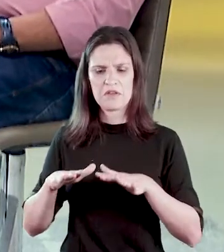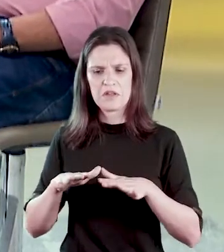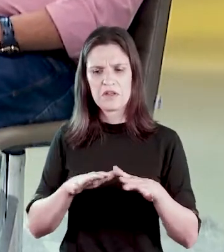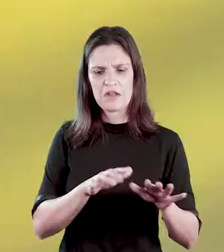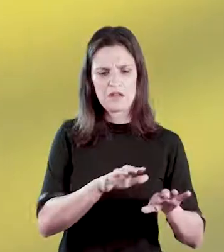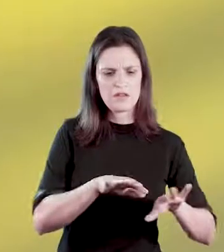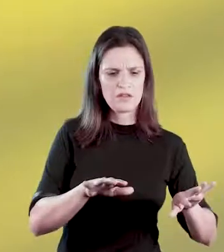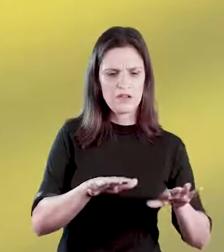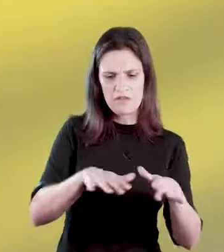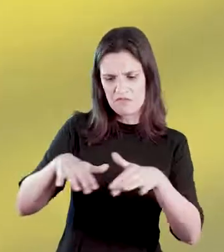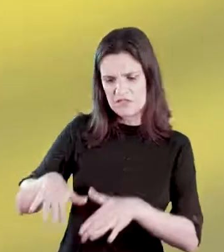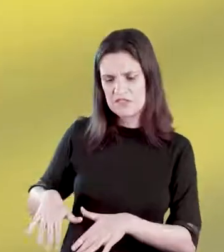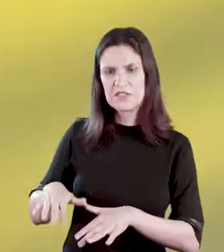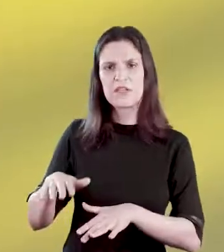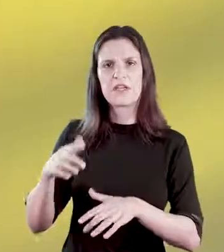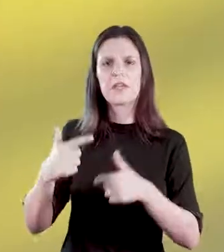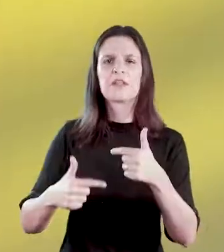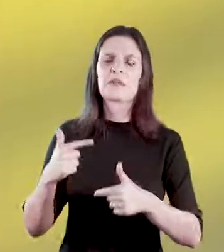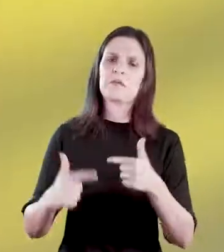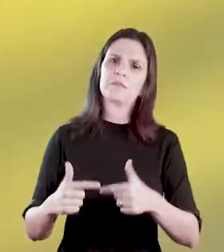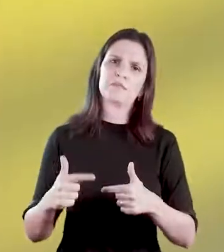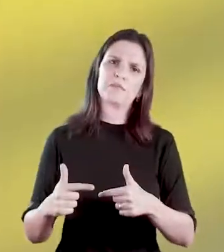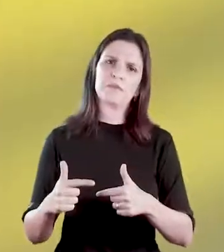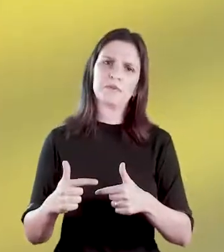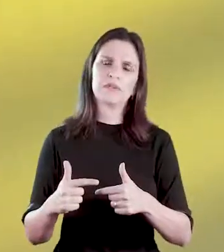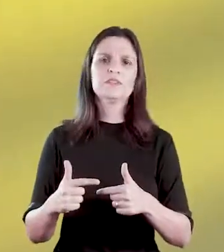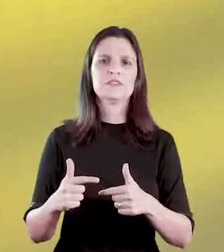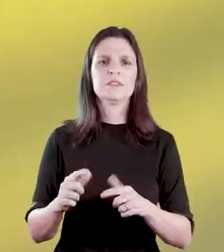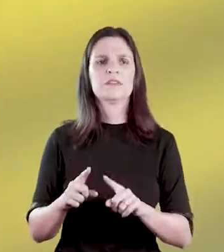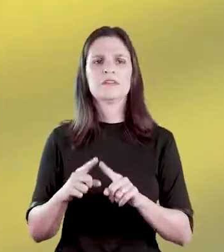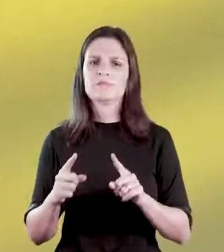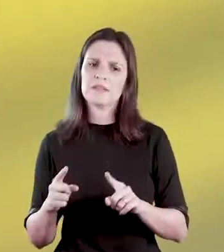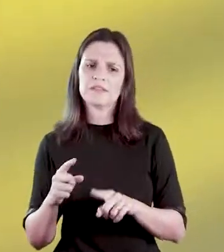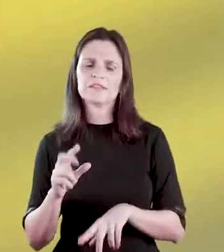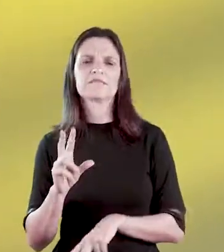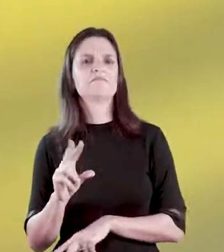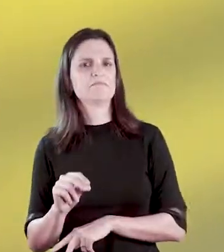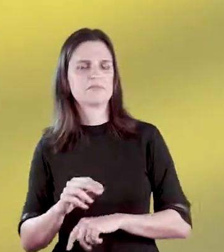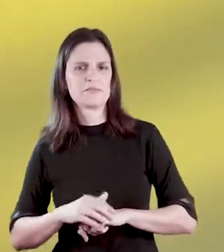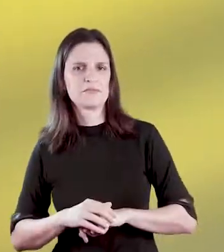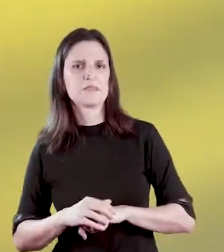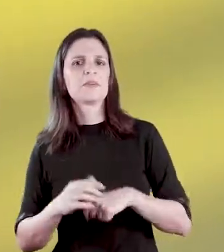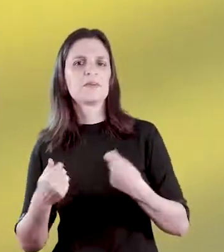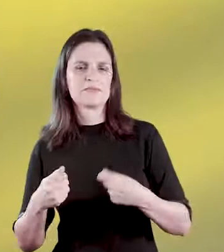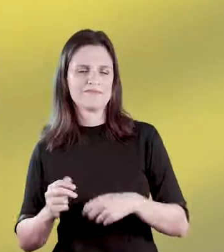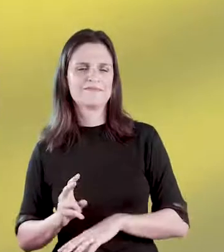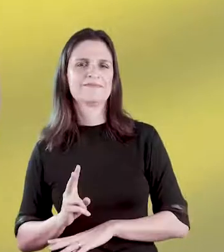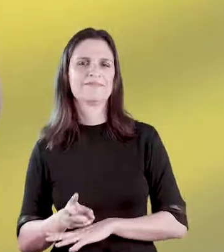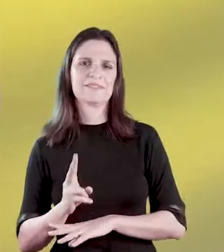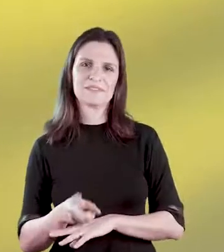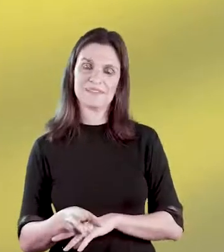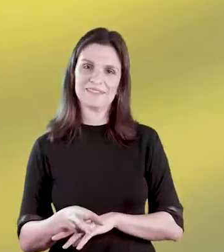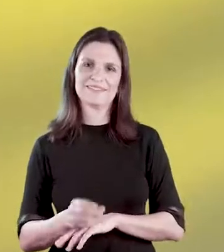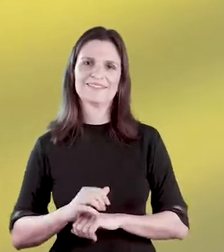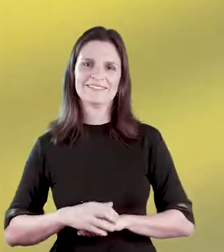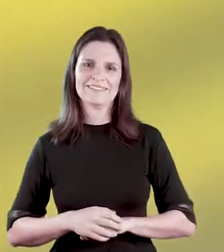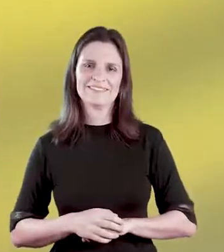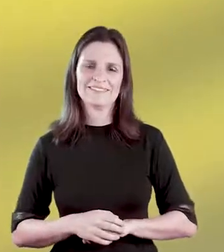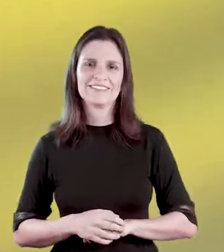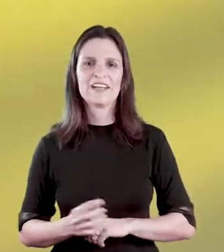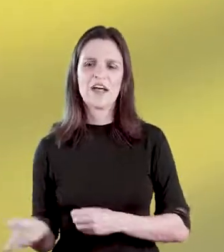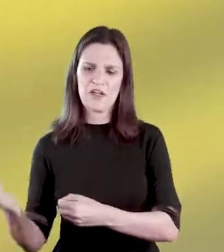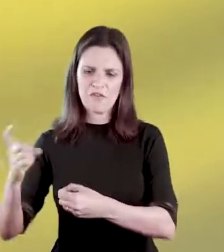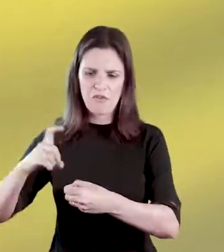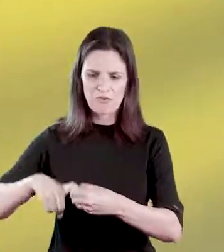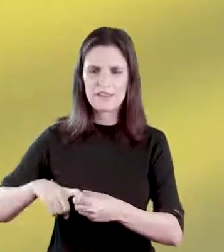política não era mais para mim e depois na sequência vou te contar por quê que eu voltei eu achei que eu já tinha feito os dois mandatos eu tinha cumprido a minha